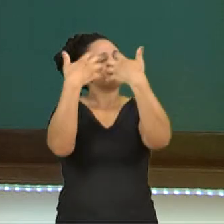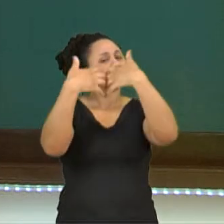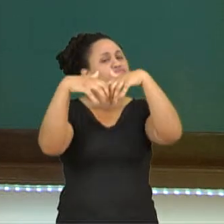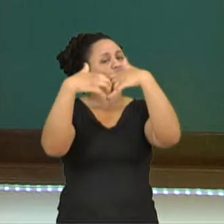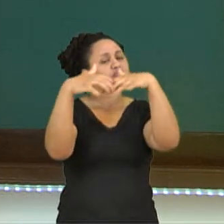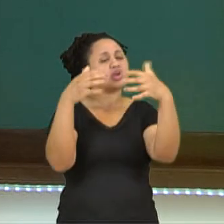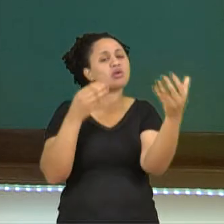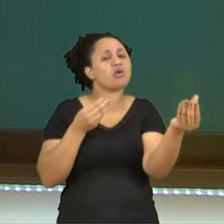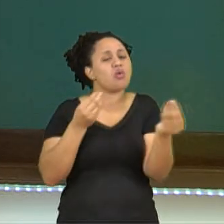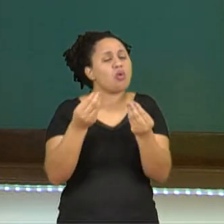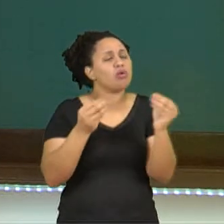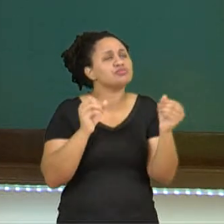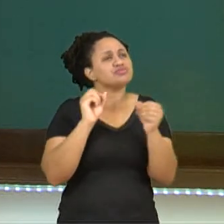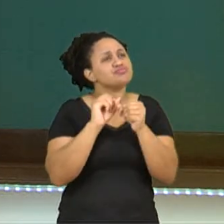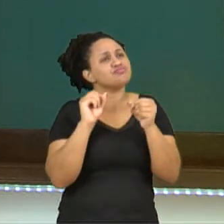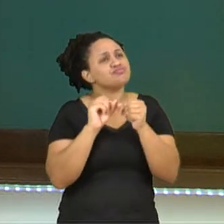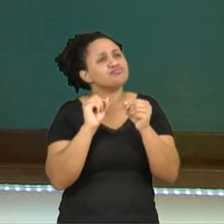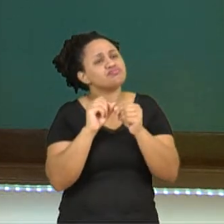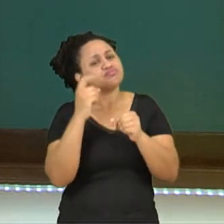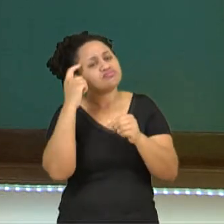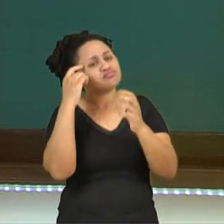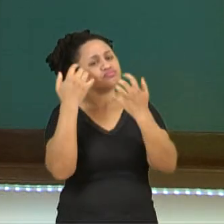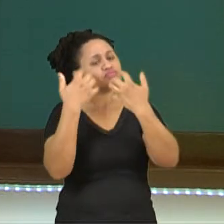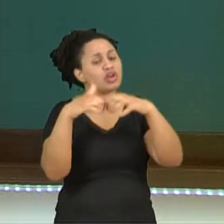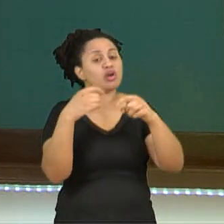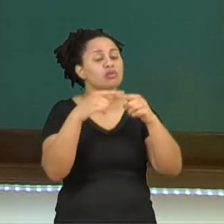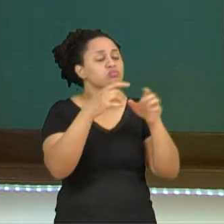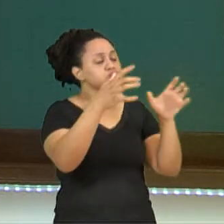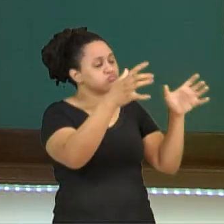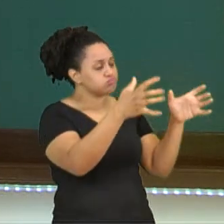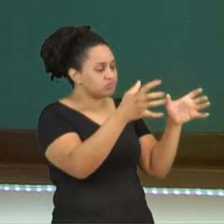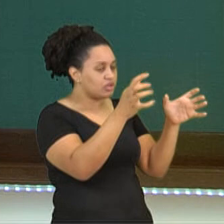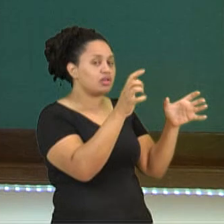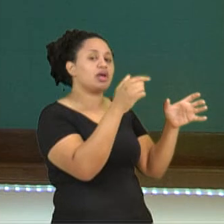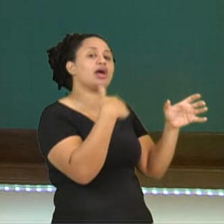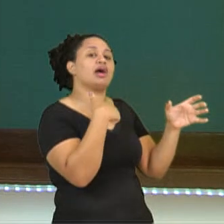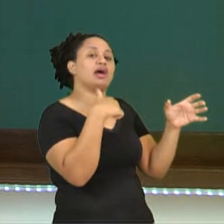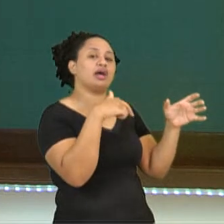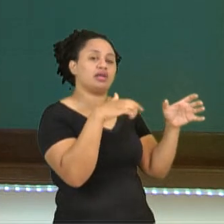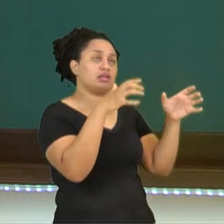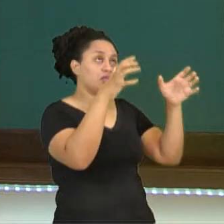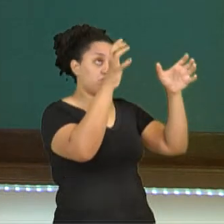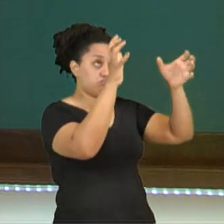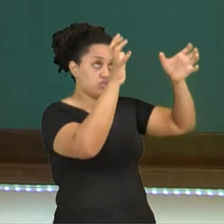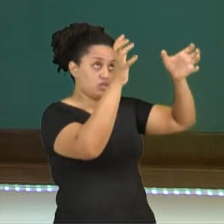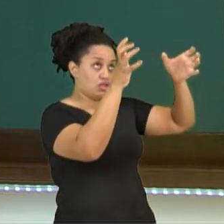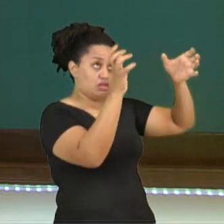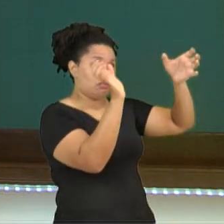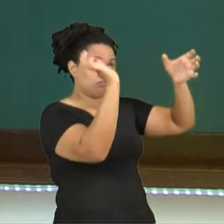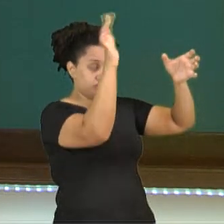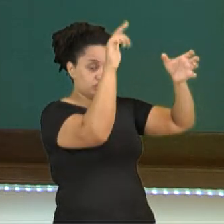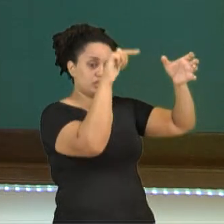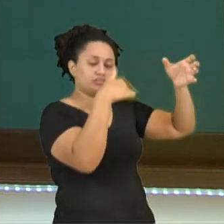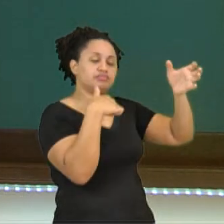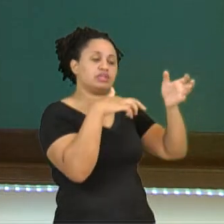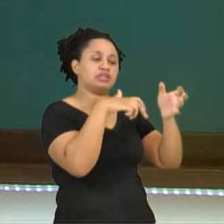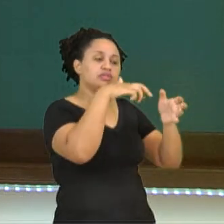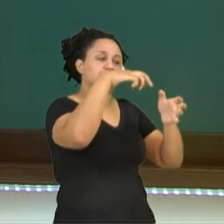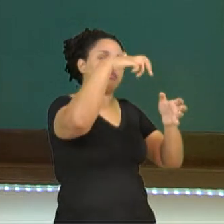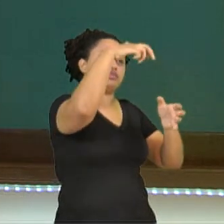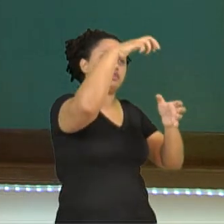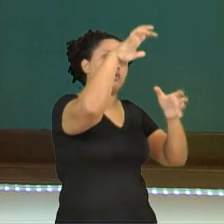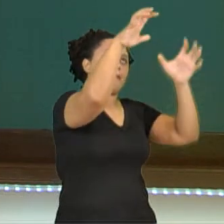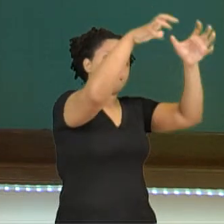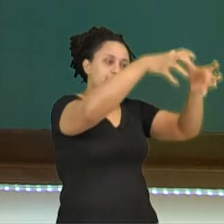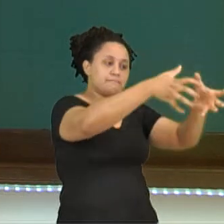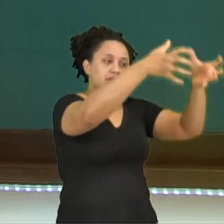que poderia ser. Porque quando a bola caía, eles tinham que subir numa escada, tirar essa bola, claro